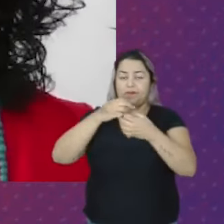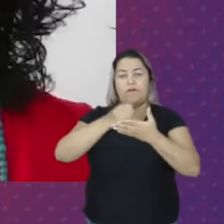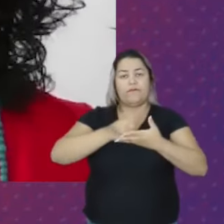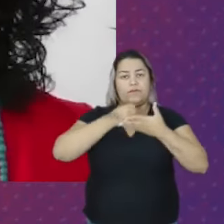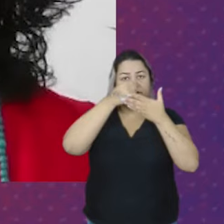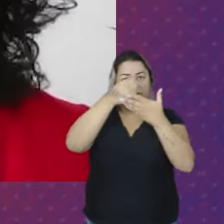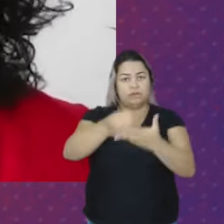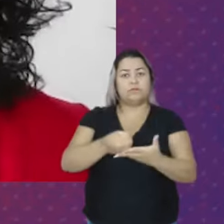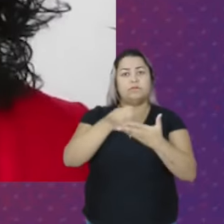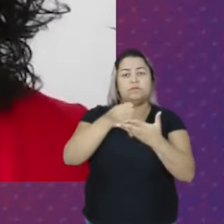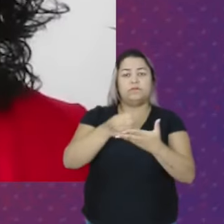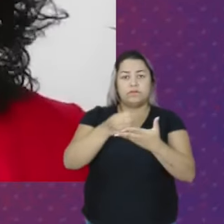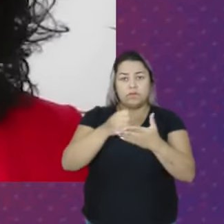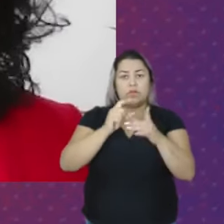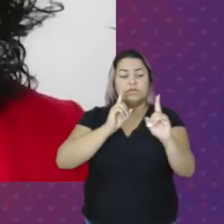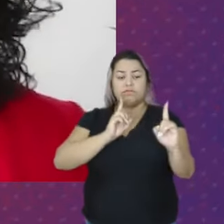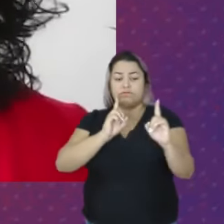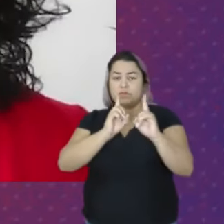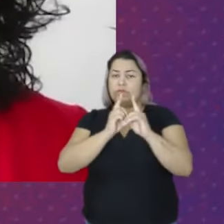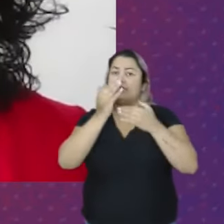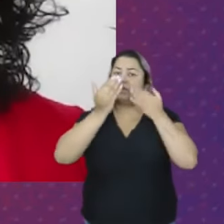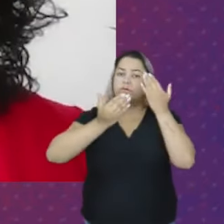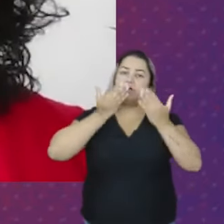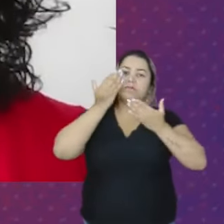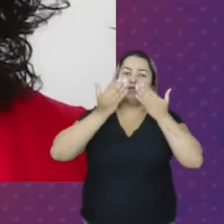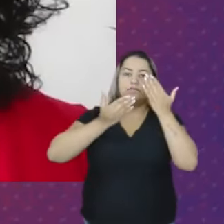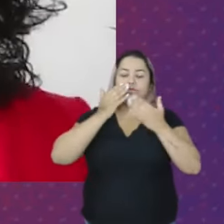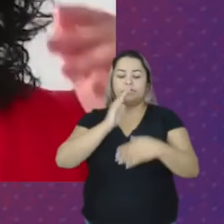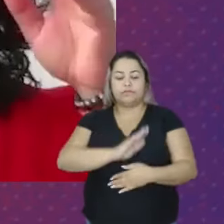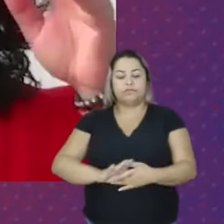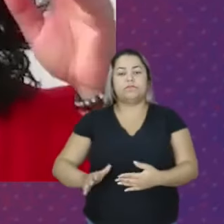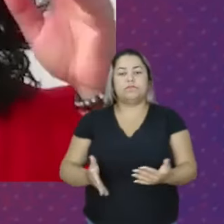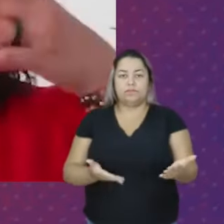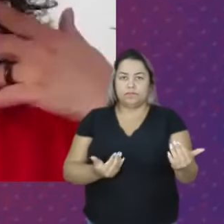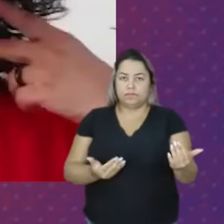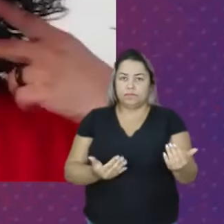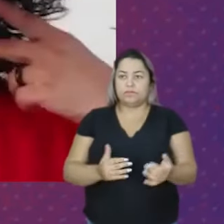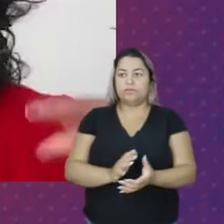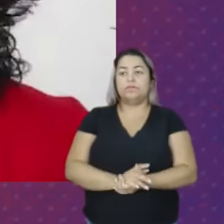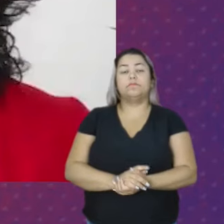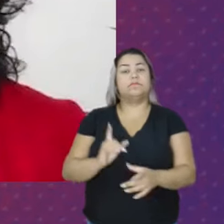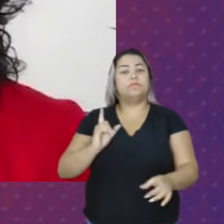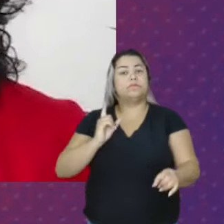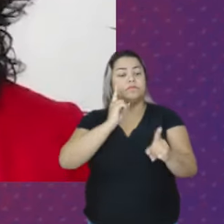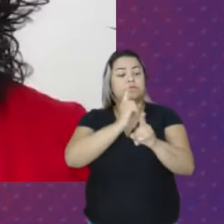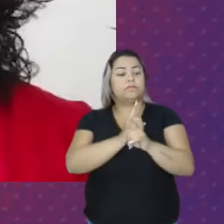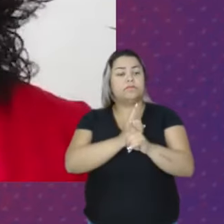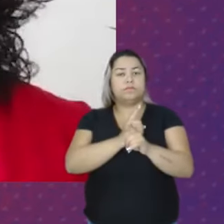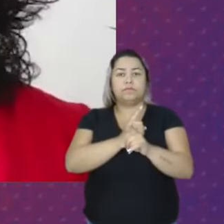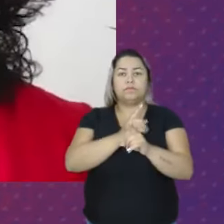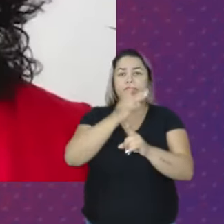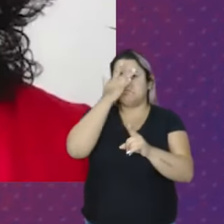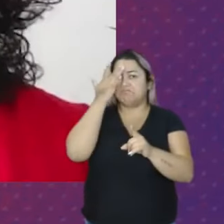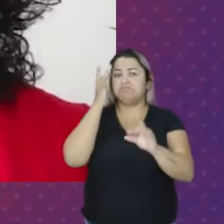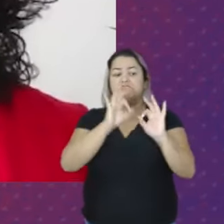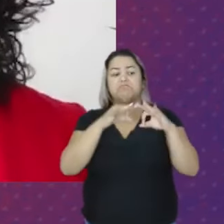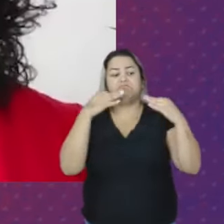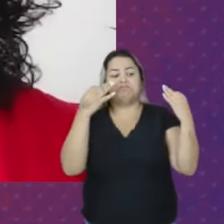oferece o atendimento psicológico para criança ou adolescente. Identificou que aquela